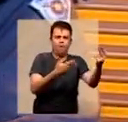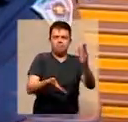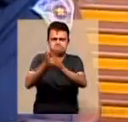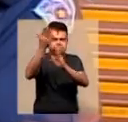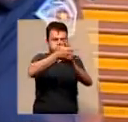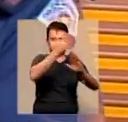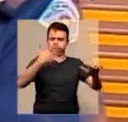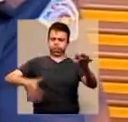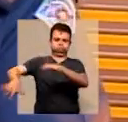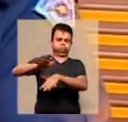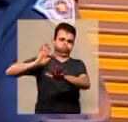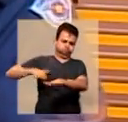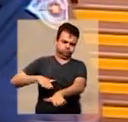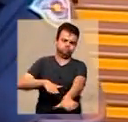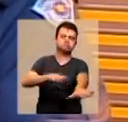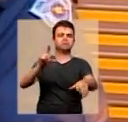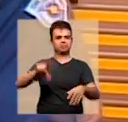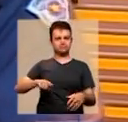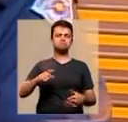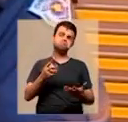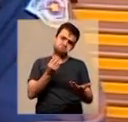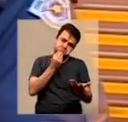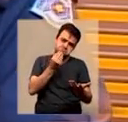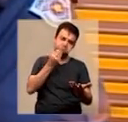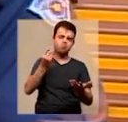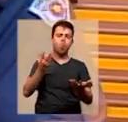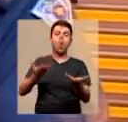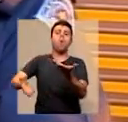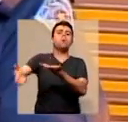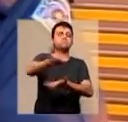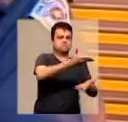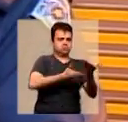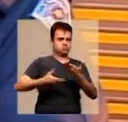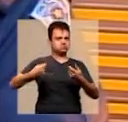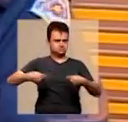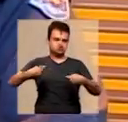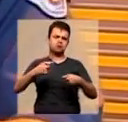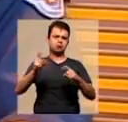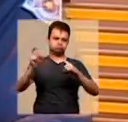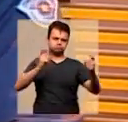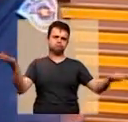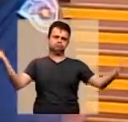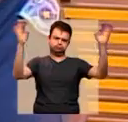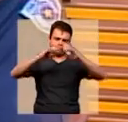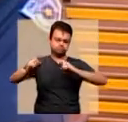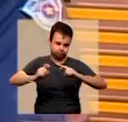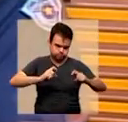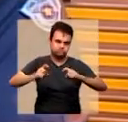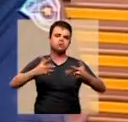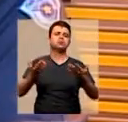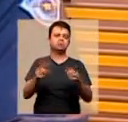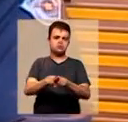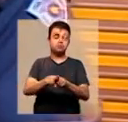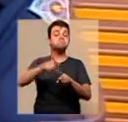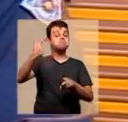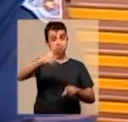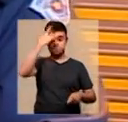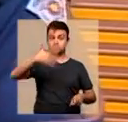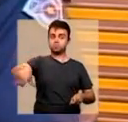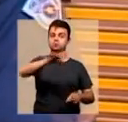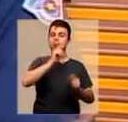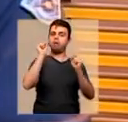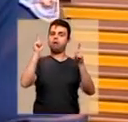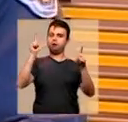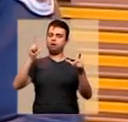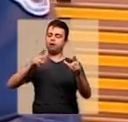o poder público tem que fazer. Essa questão do rodízio, seria interessante debater isso numa audiência. Sim. Só que também a população, o pessoal também tem que